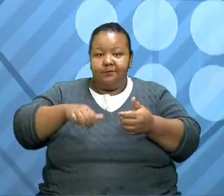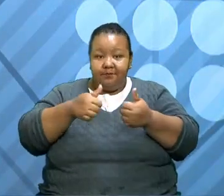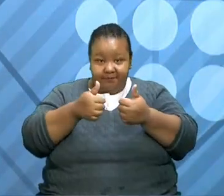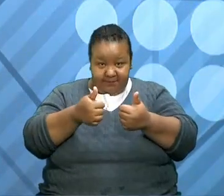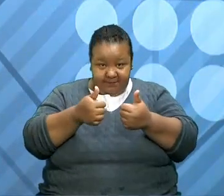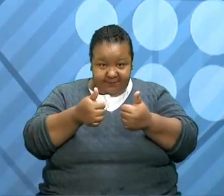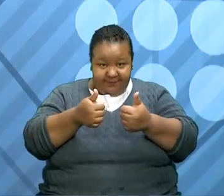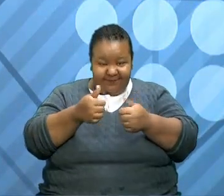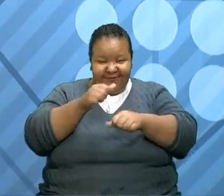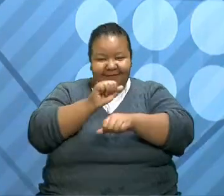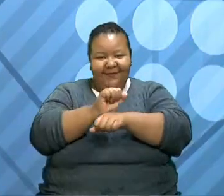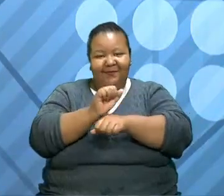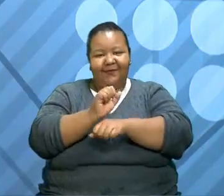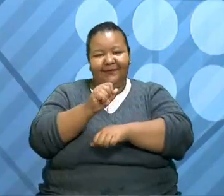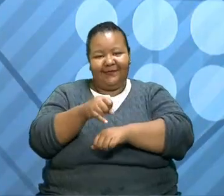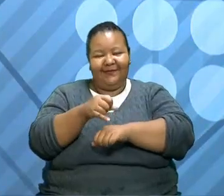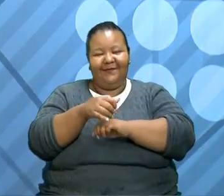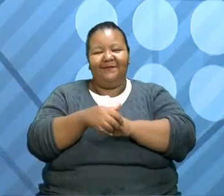você? Espero que sim.